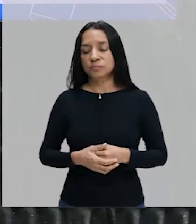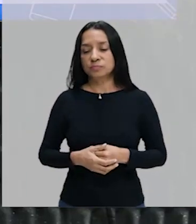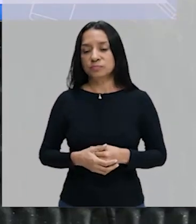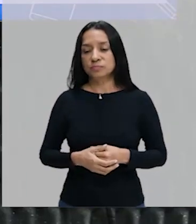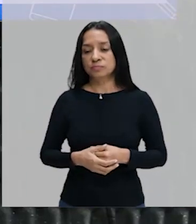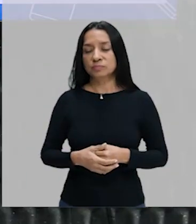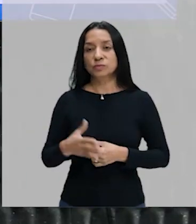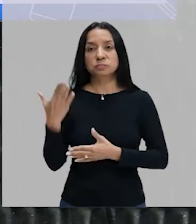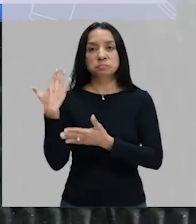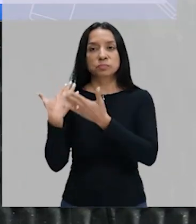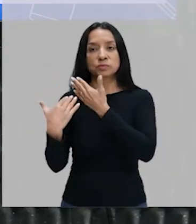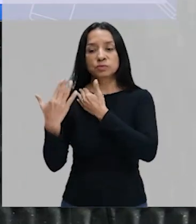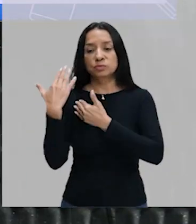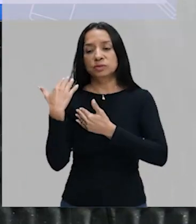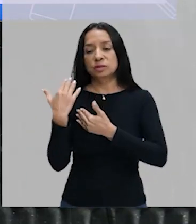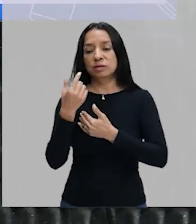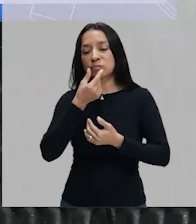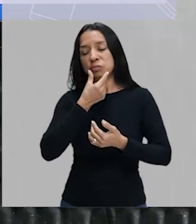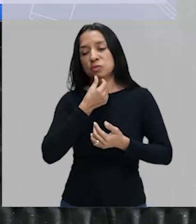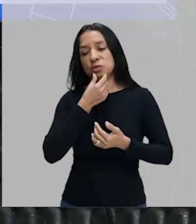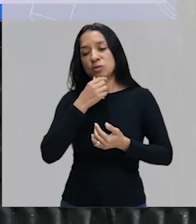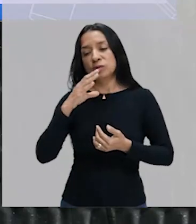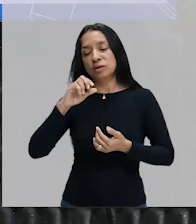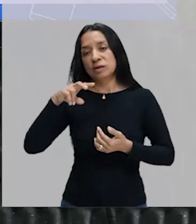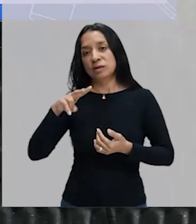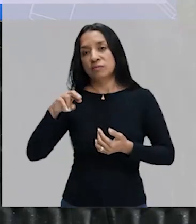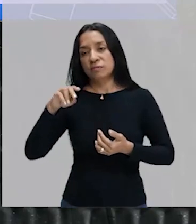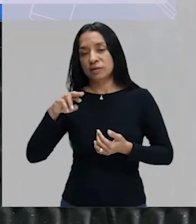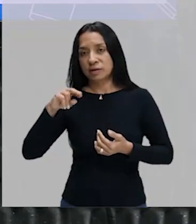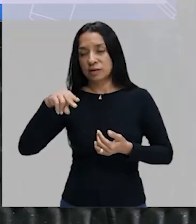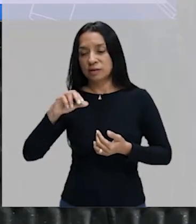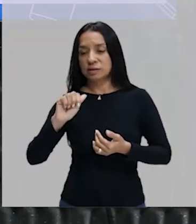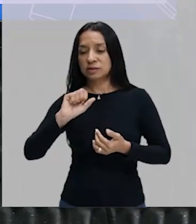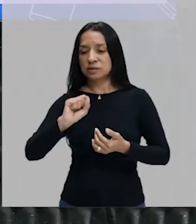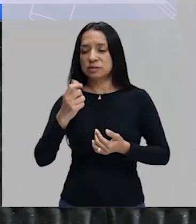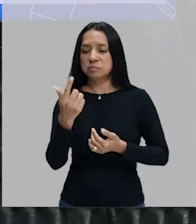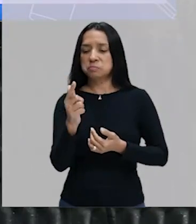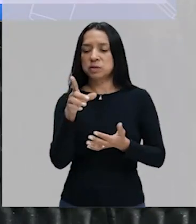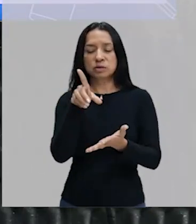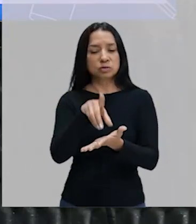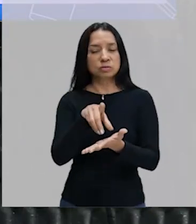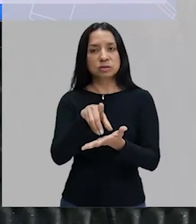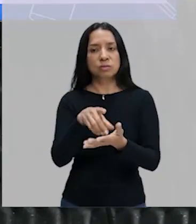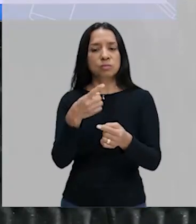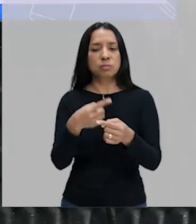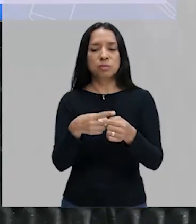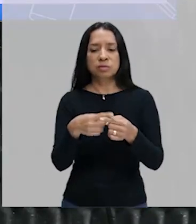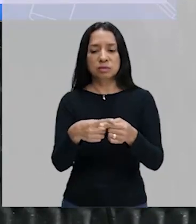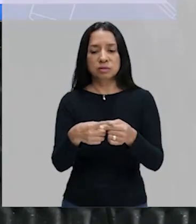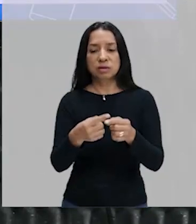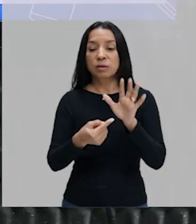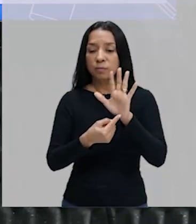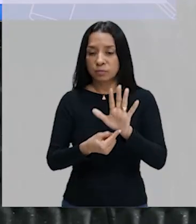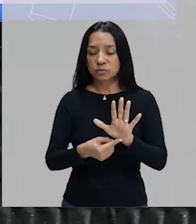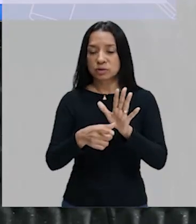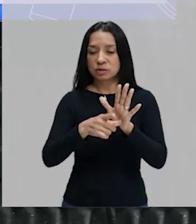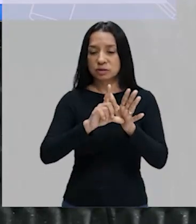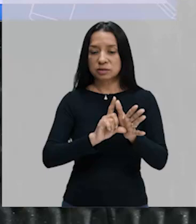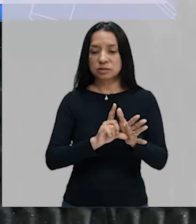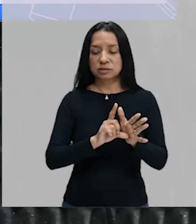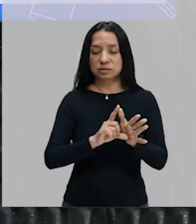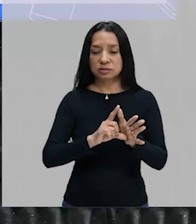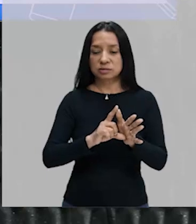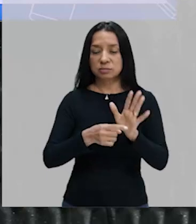tempo dos homens das cavernas não existiam dinossauros. Por quê? Eu acabei de mostrar para vocês, olha aqui, eu até mostrar